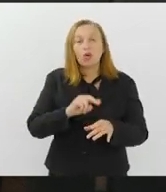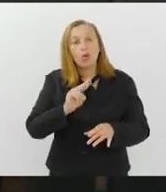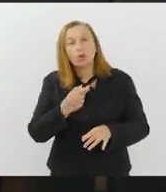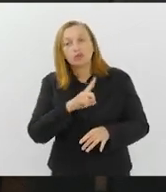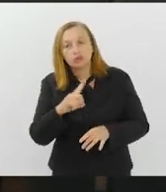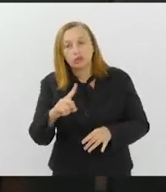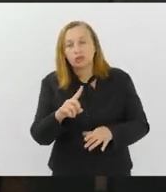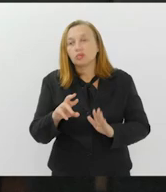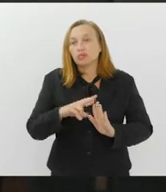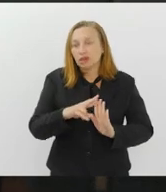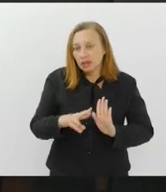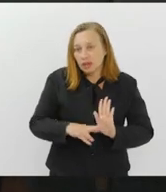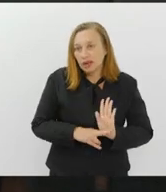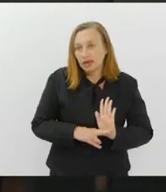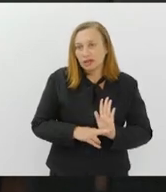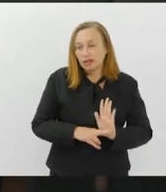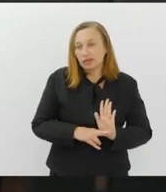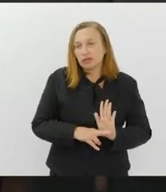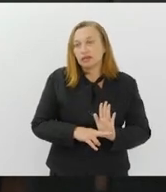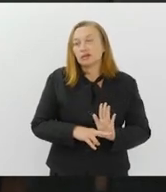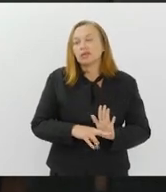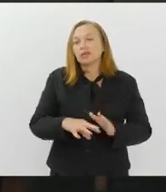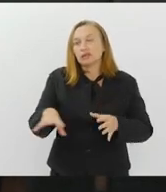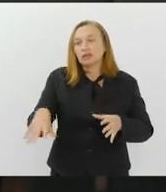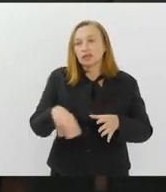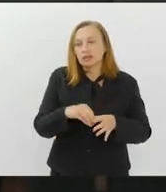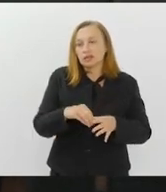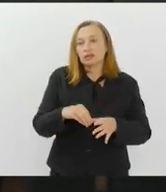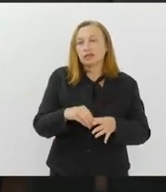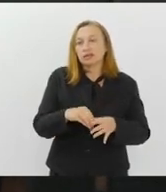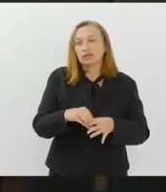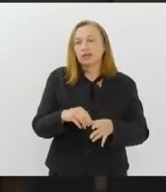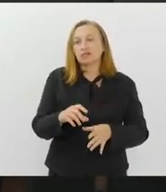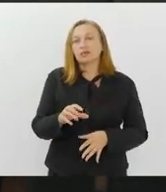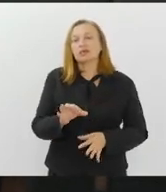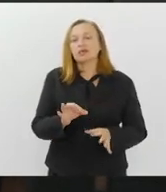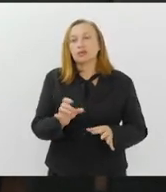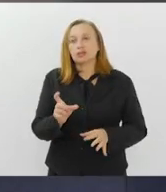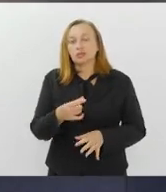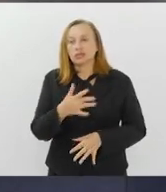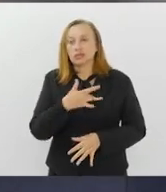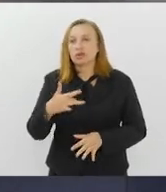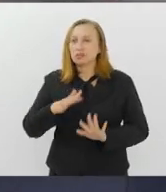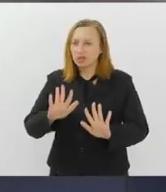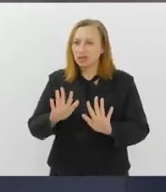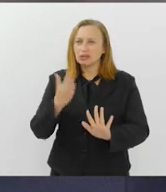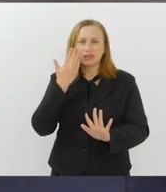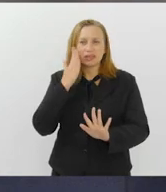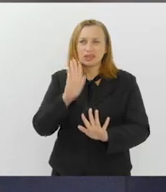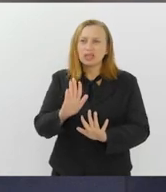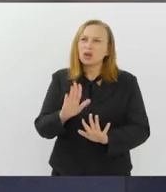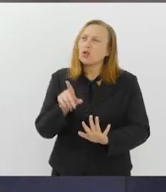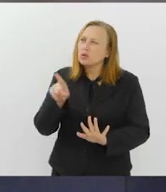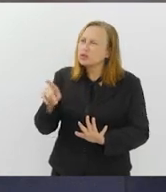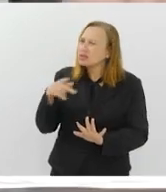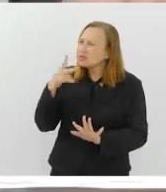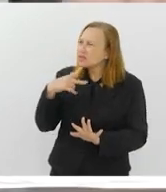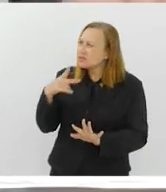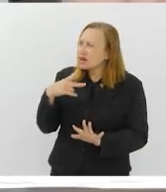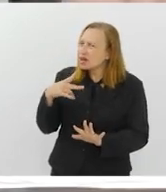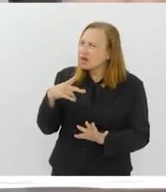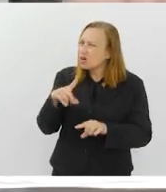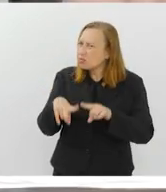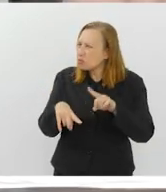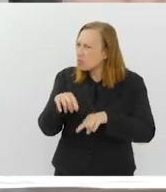uma norma que venha a fazer efeito no mercado. Então, deixa eu só entender uma coisa, senhora Fabiane, por favor. Quando você se refere a um